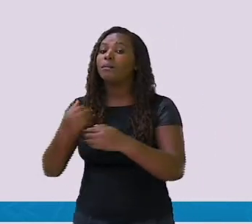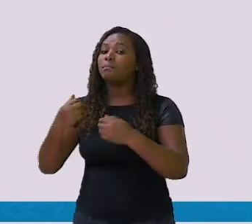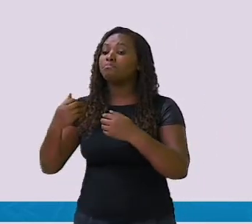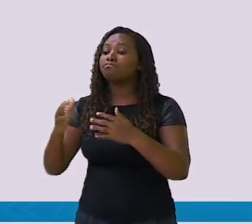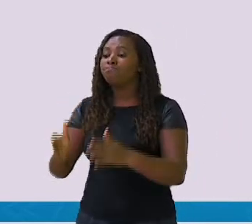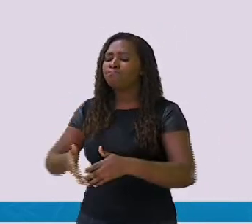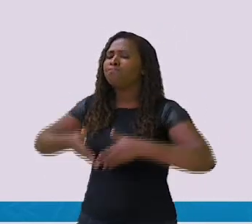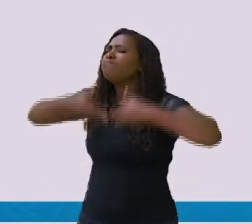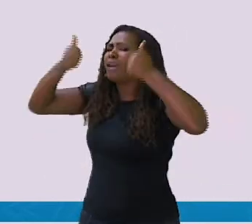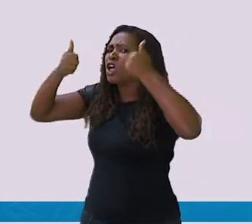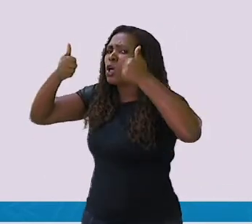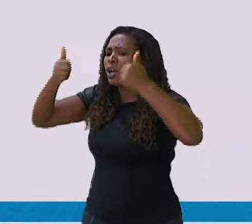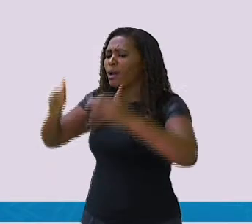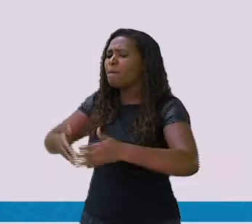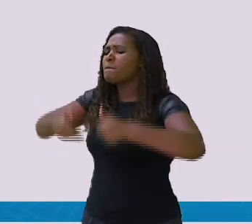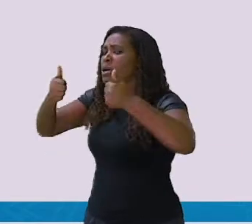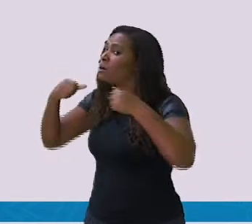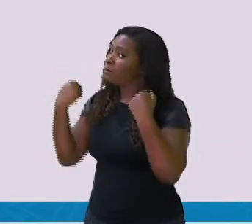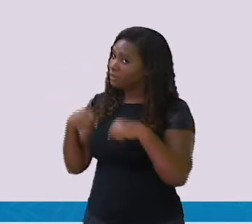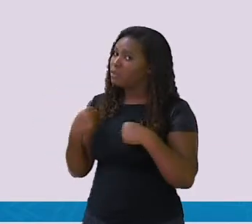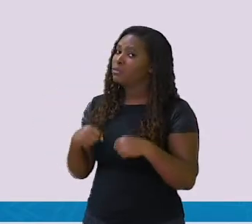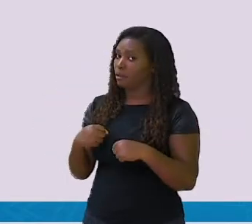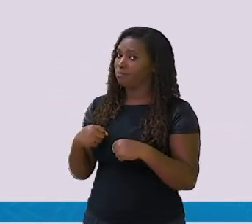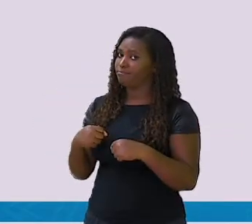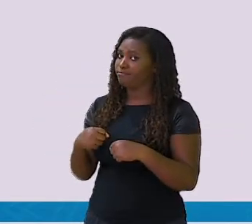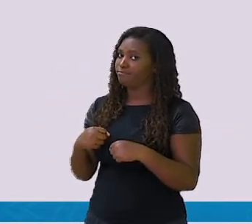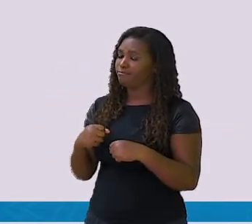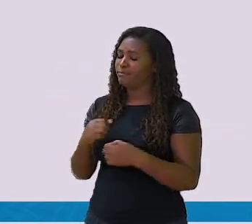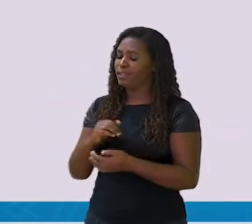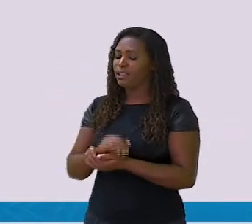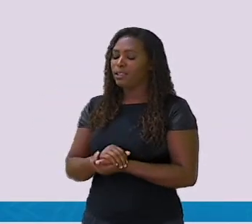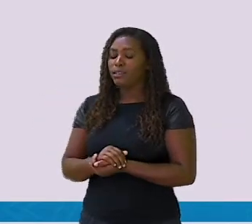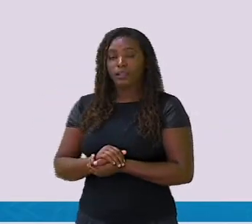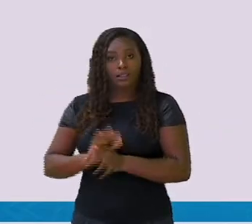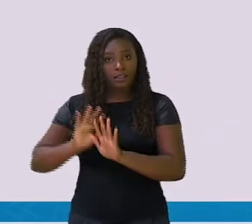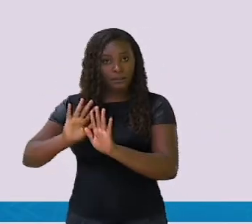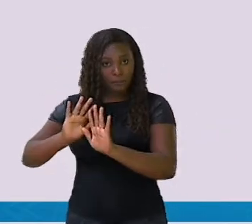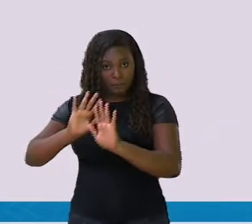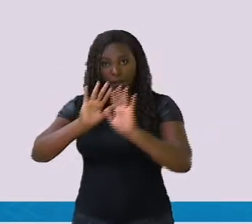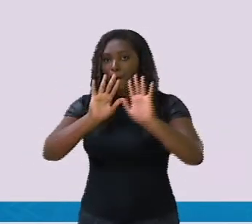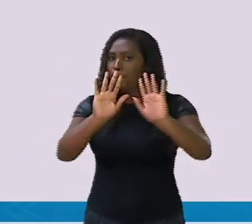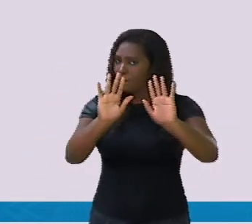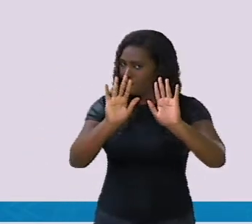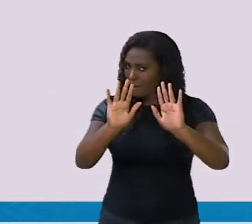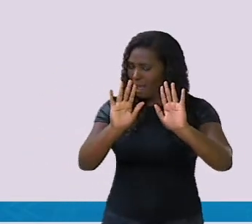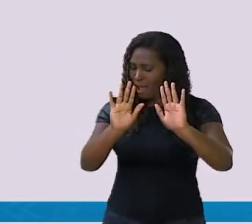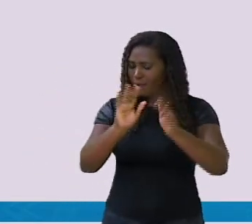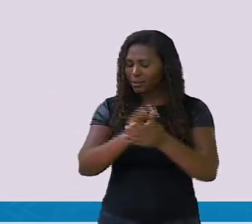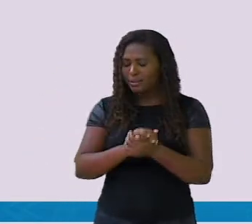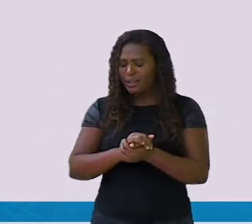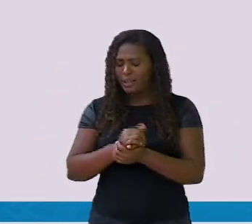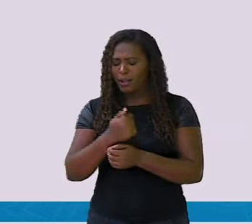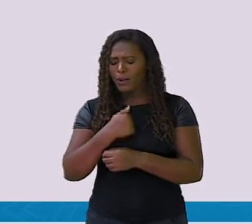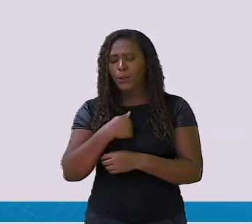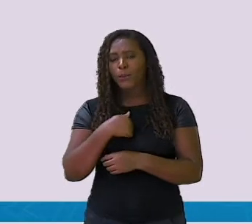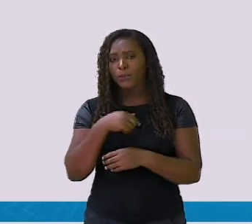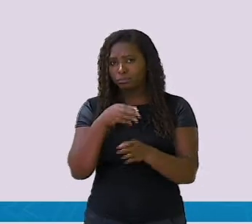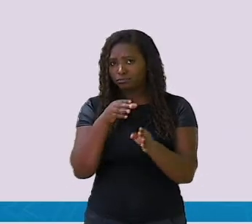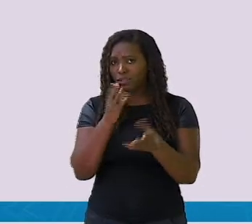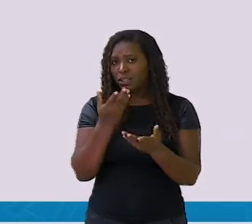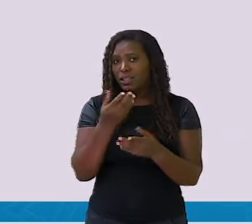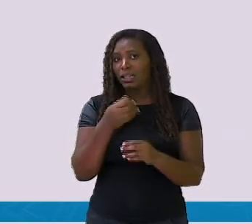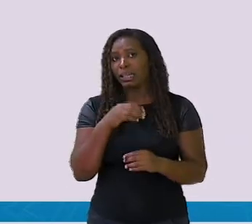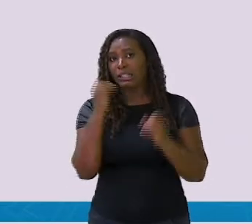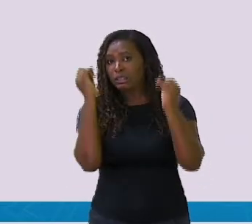mais. Gente, eu gosto muito de falar que isso não é uma mudança muito rápida, não. Isso leva muitos anos